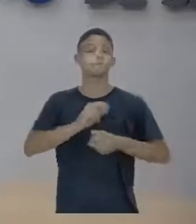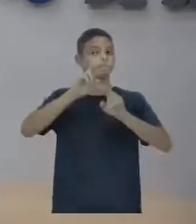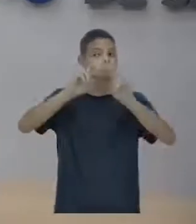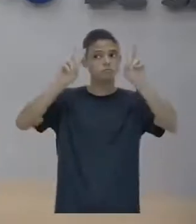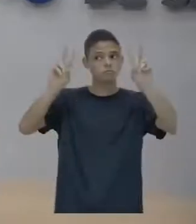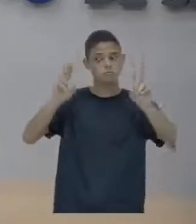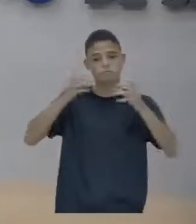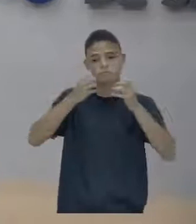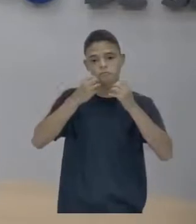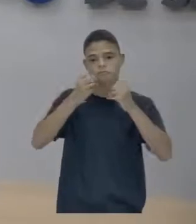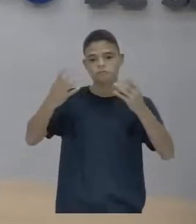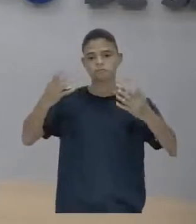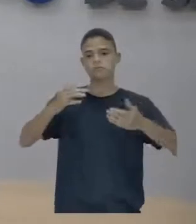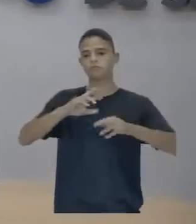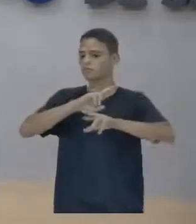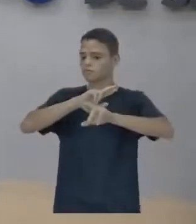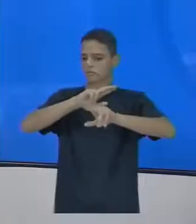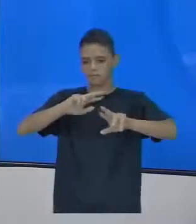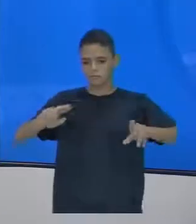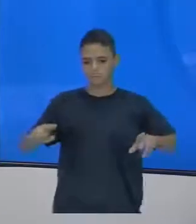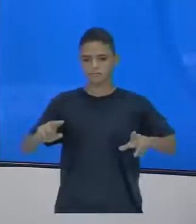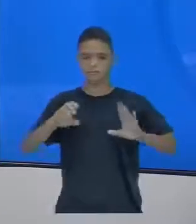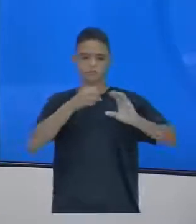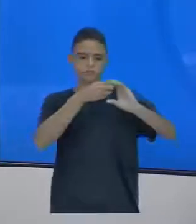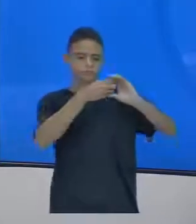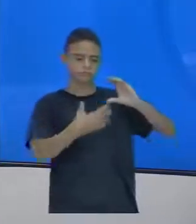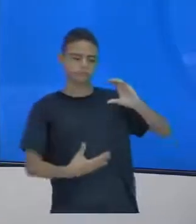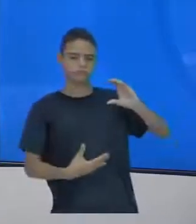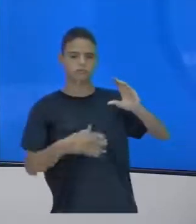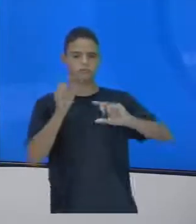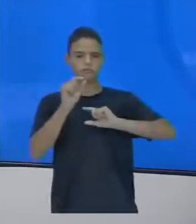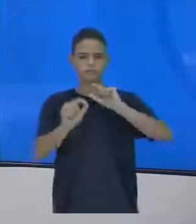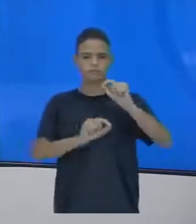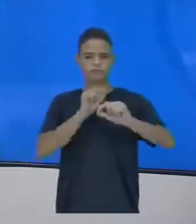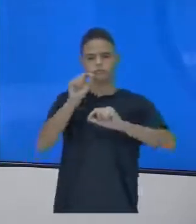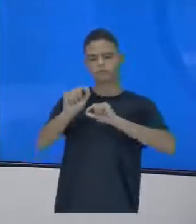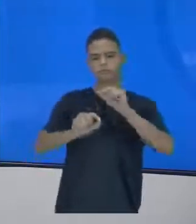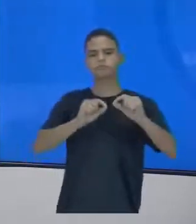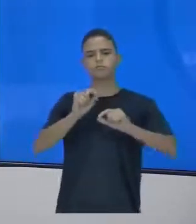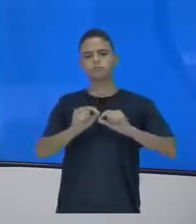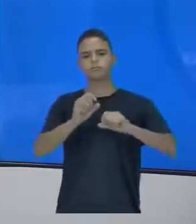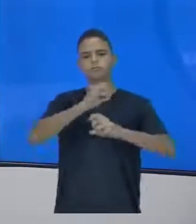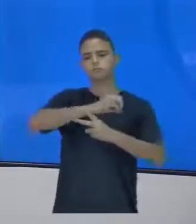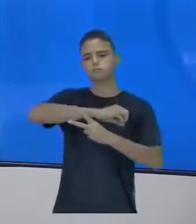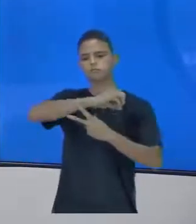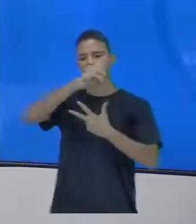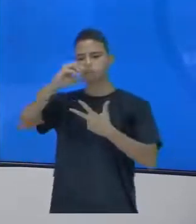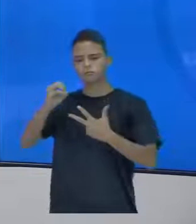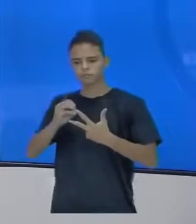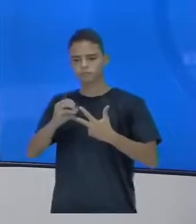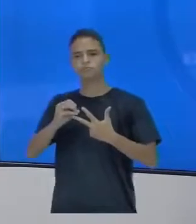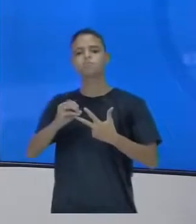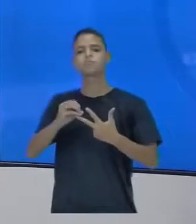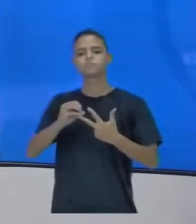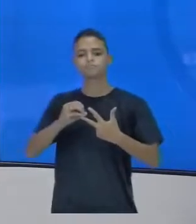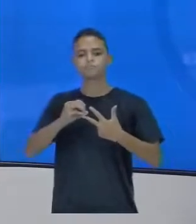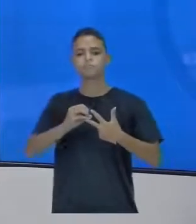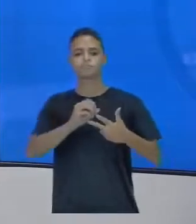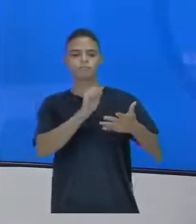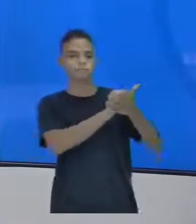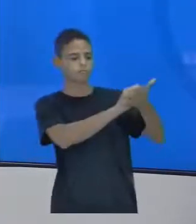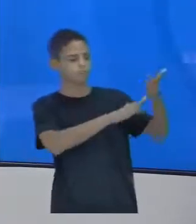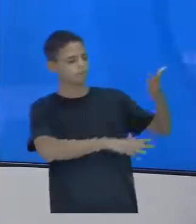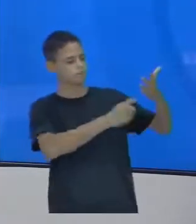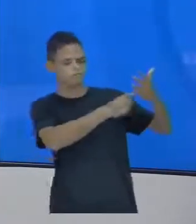vários aspectos, né? Sim, mas antes, olha só, o que é o Enem? O Enem é o Exame Nacional do Ensino Médio. Uma resposta,